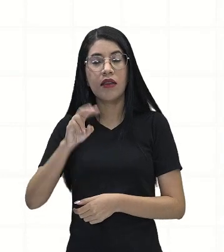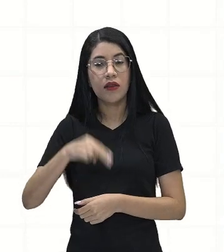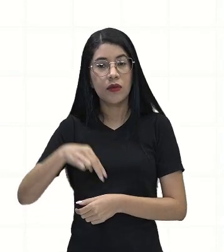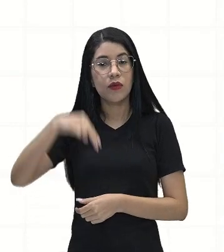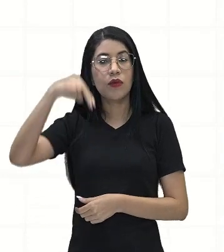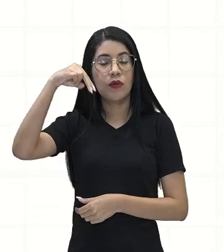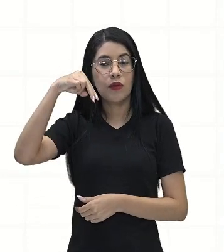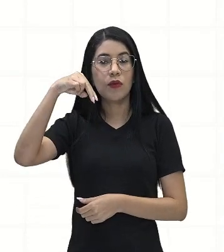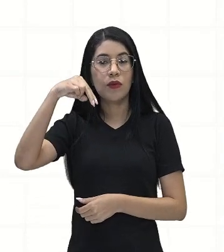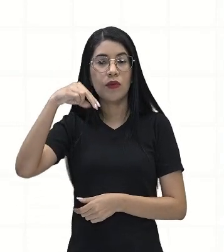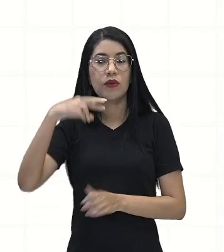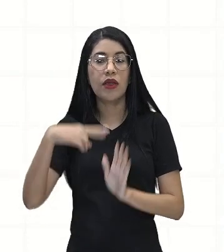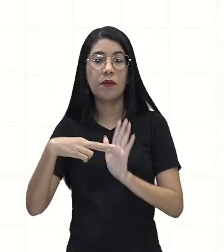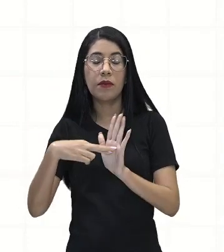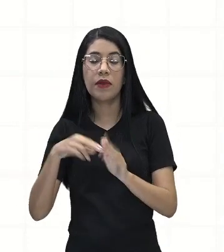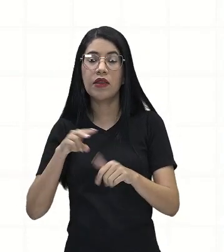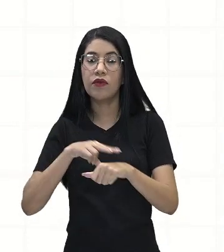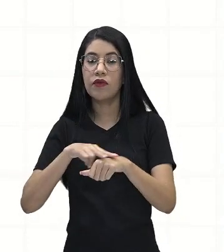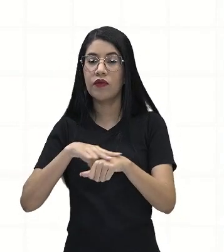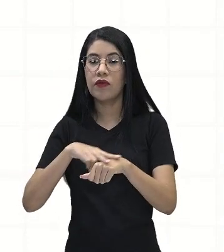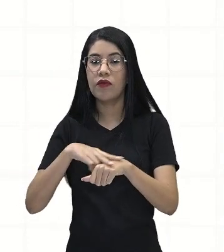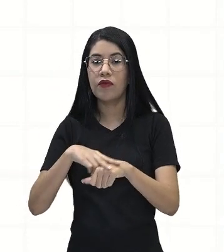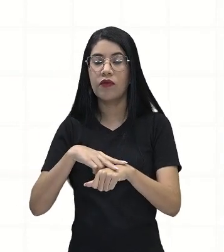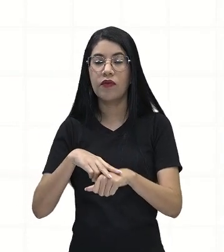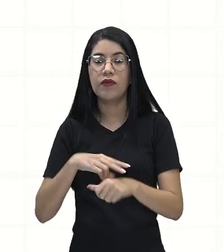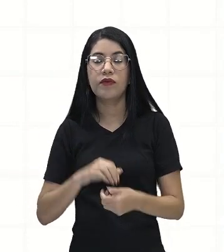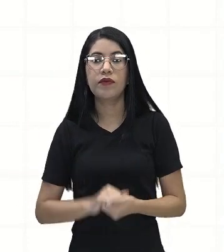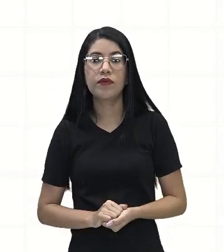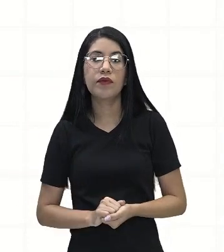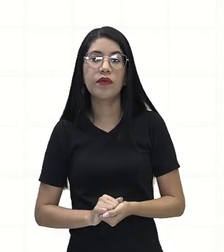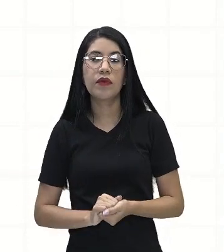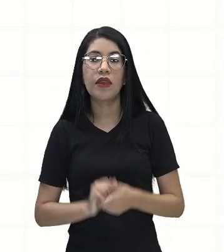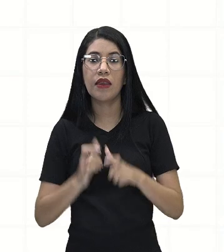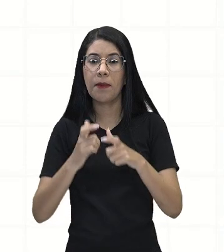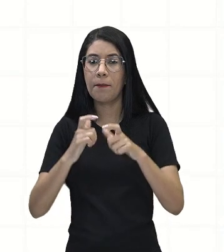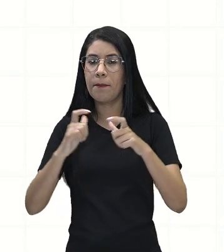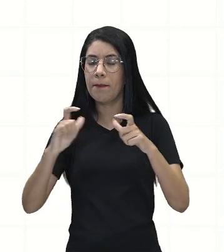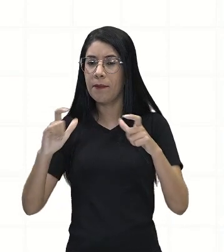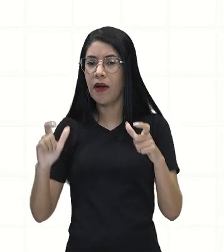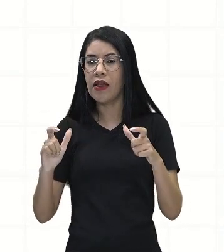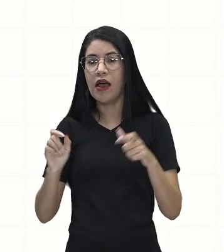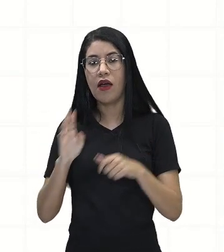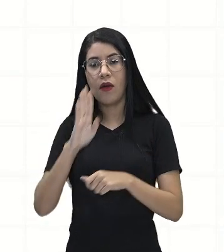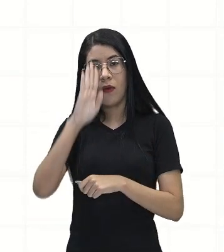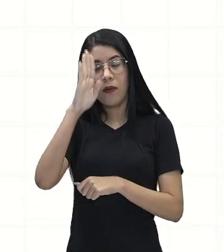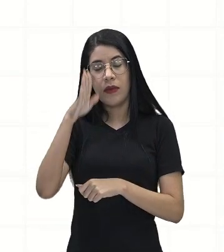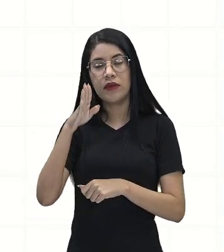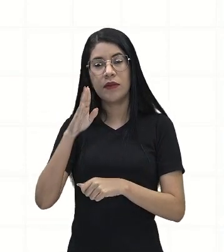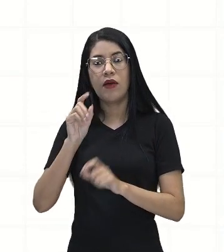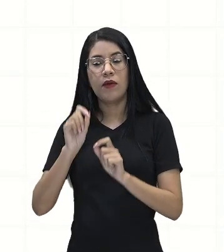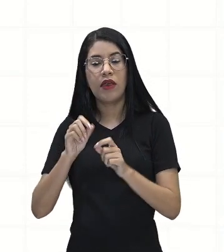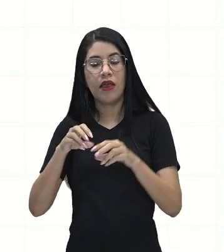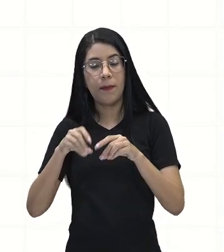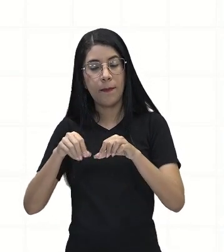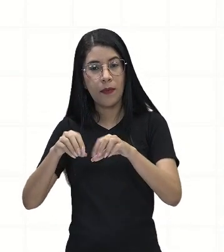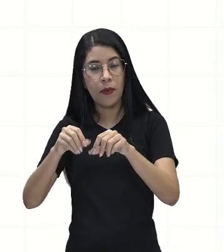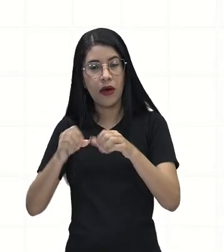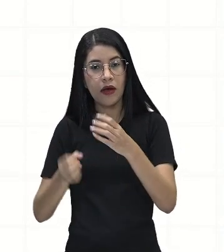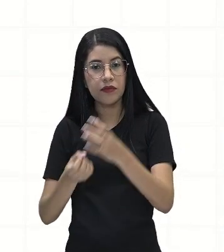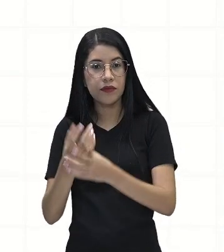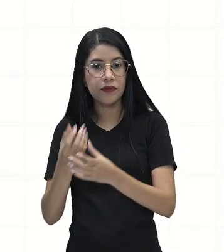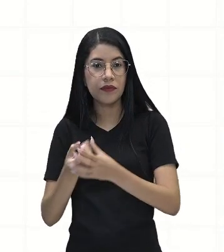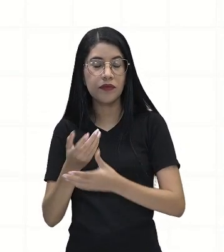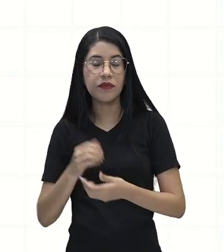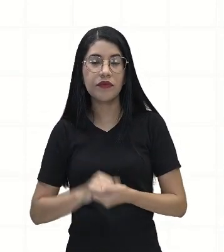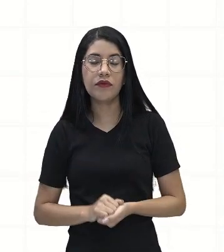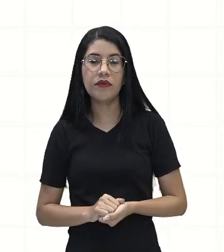que é representado pela cor verde, que é a maior, onde ocorre a maior produção de farinha de mandioca. E aí a gente